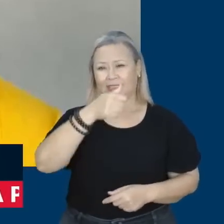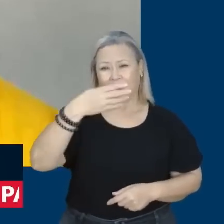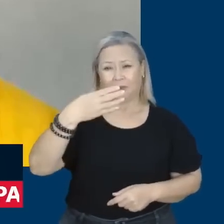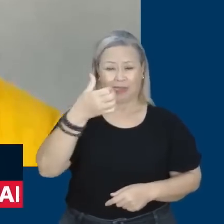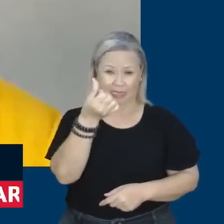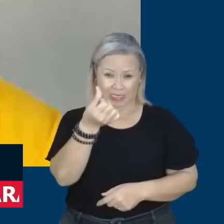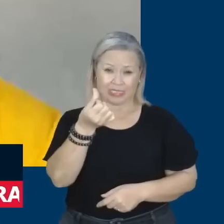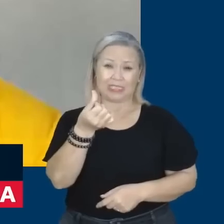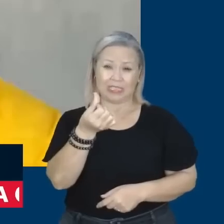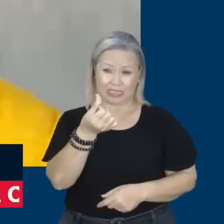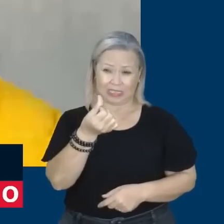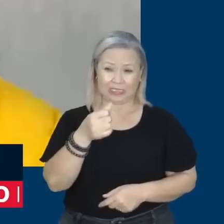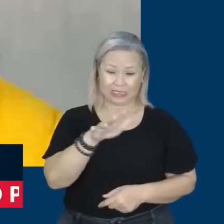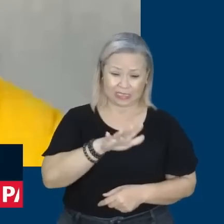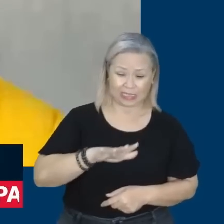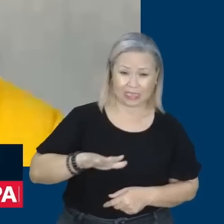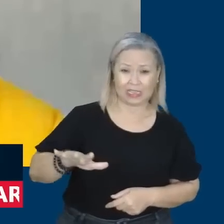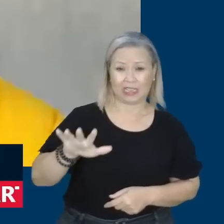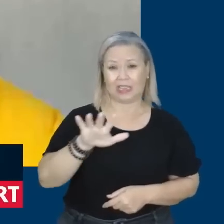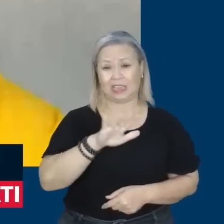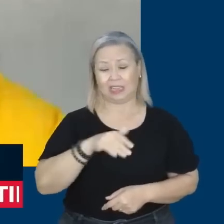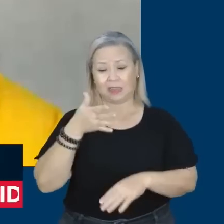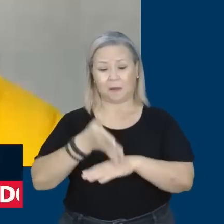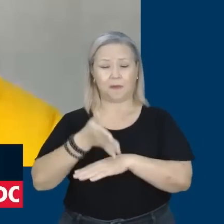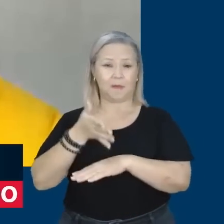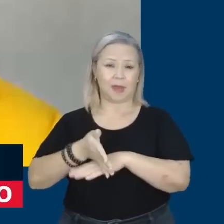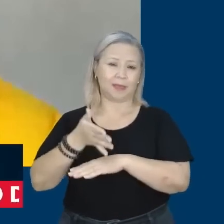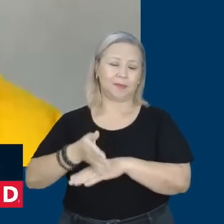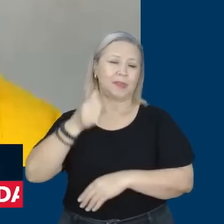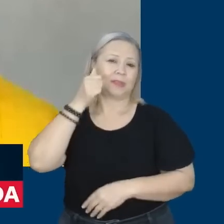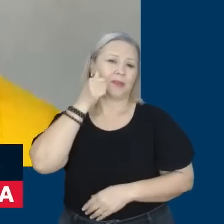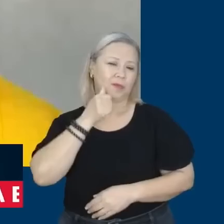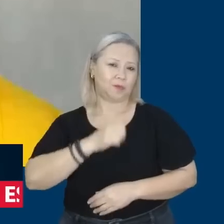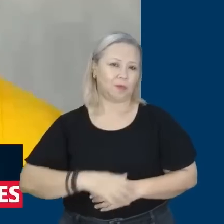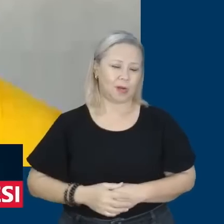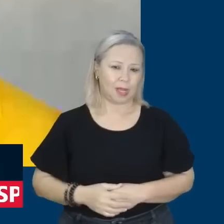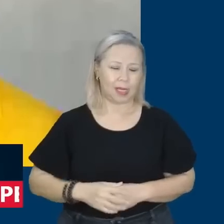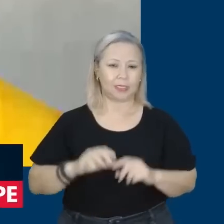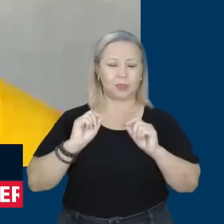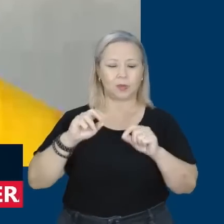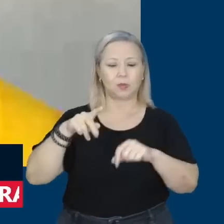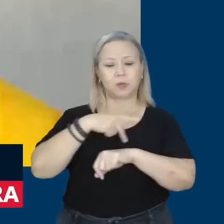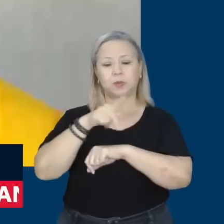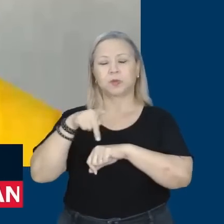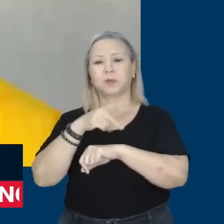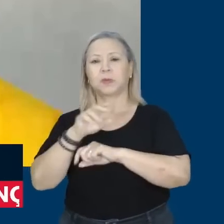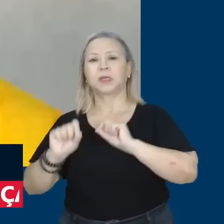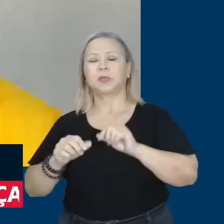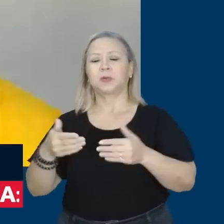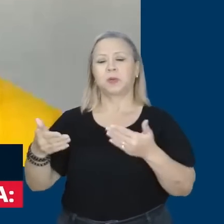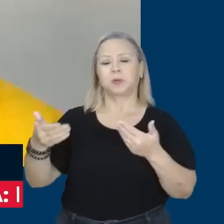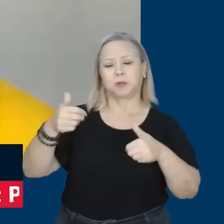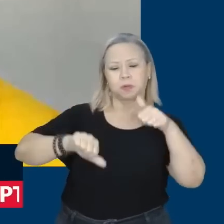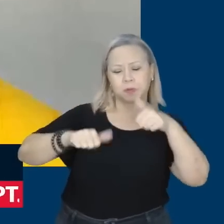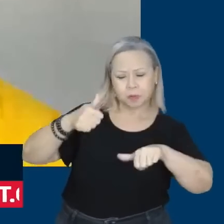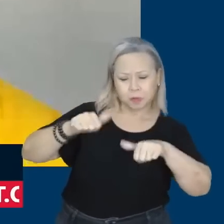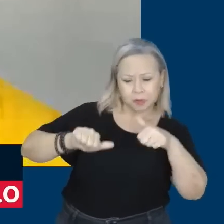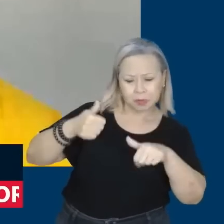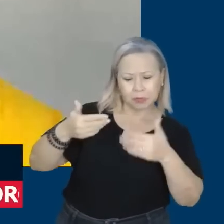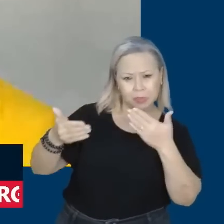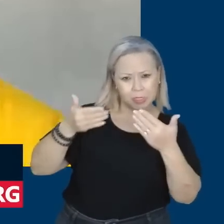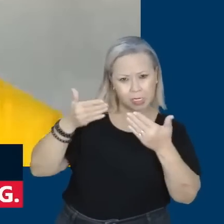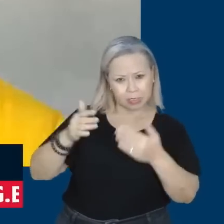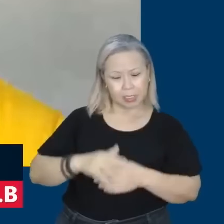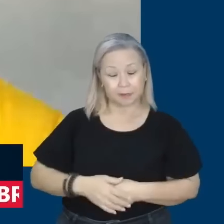146, né, entre a participação de mulheres dos países todos analisados. Então, a